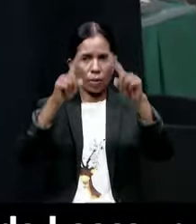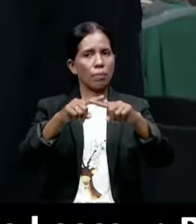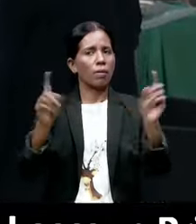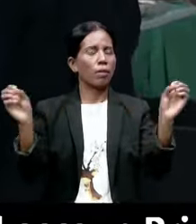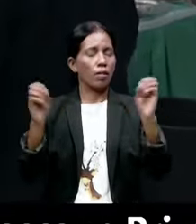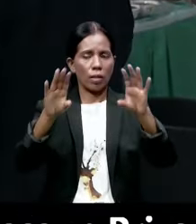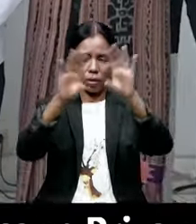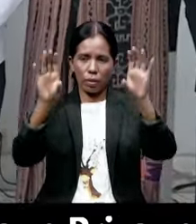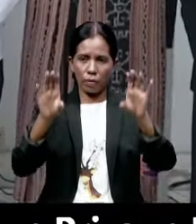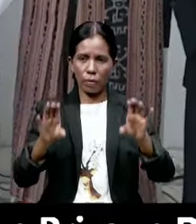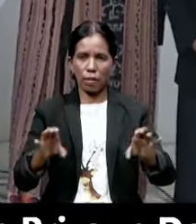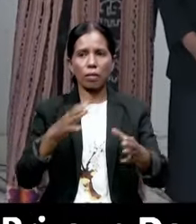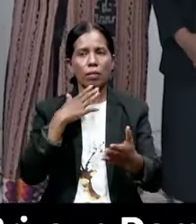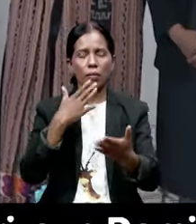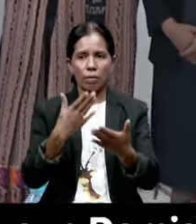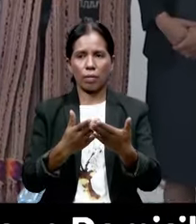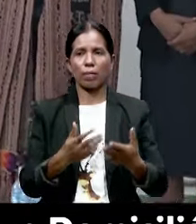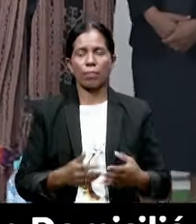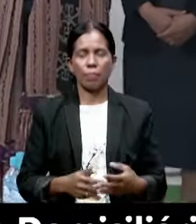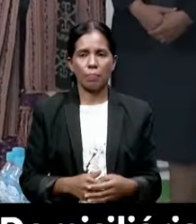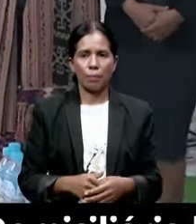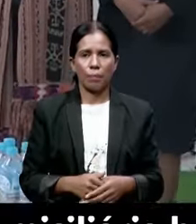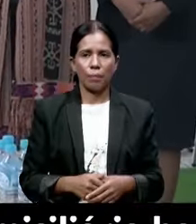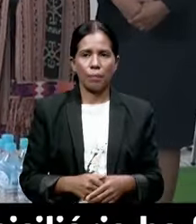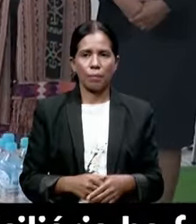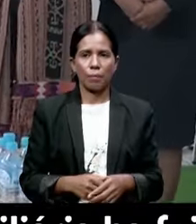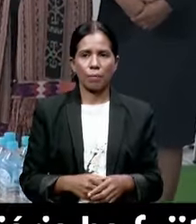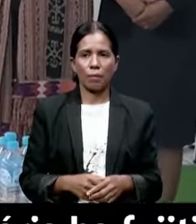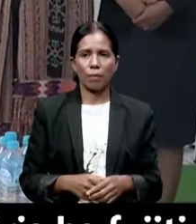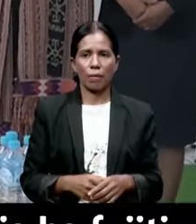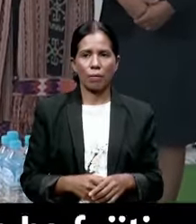certificação qualidade produto Santina de Jesus Maritura Costa GMN.